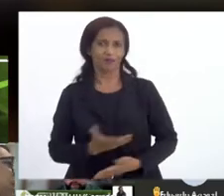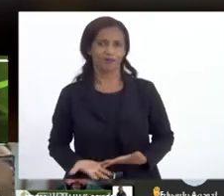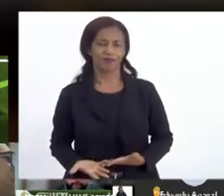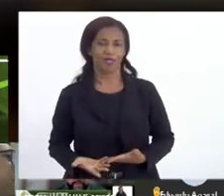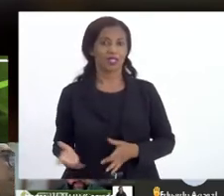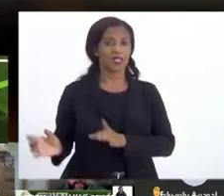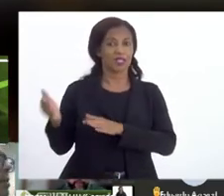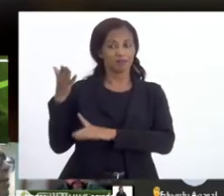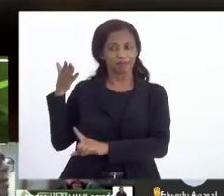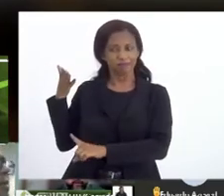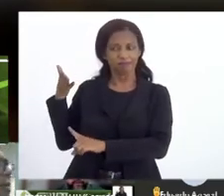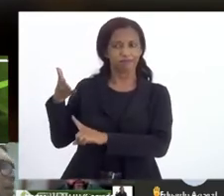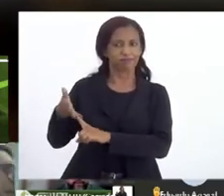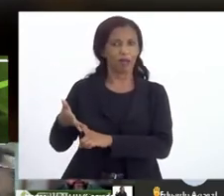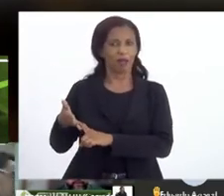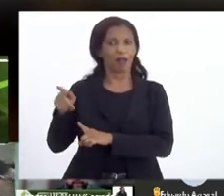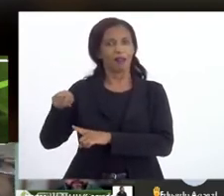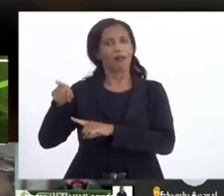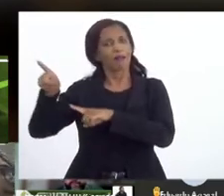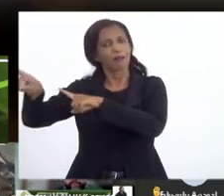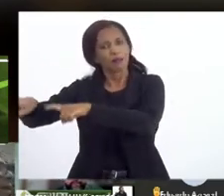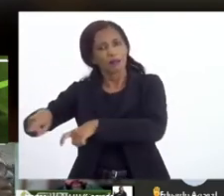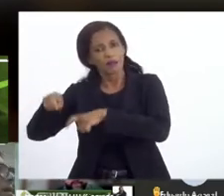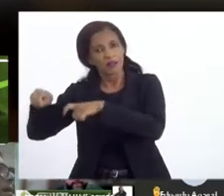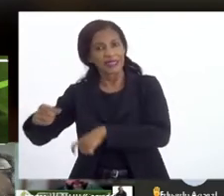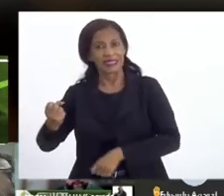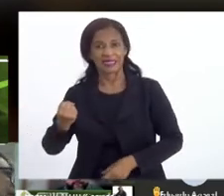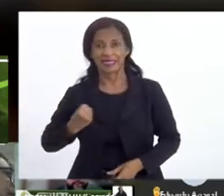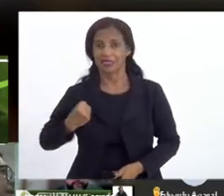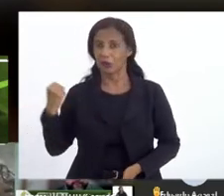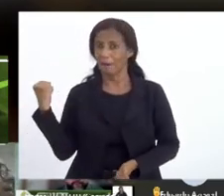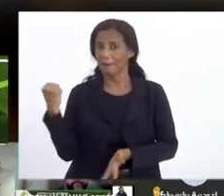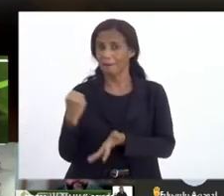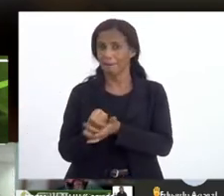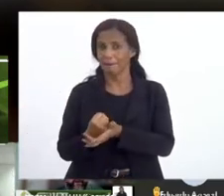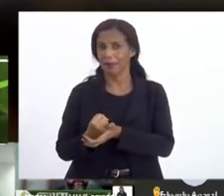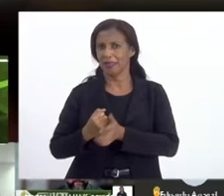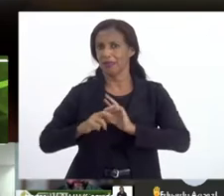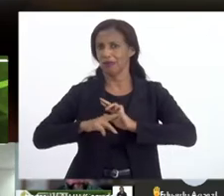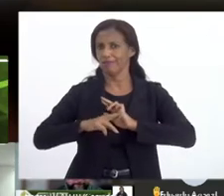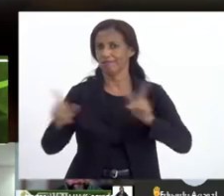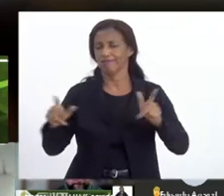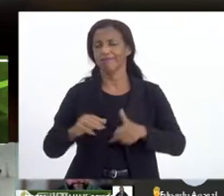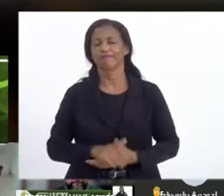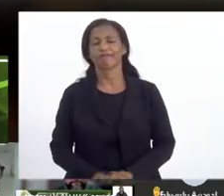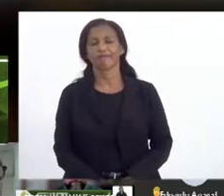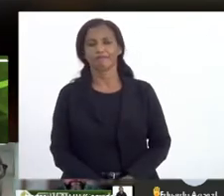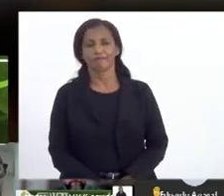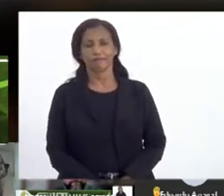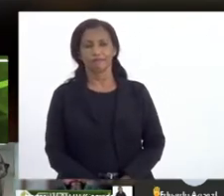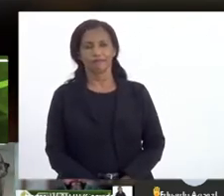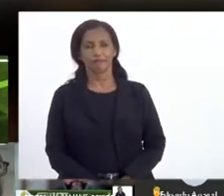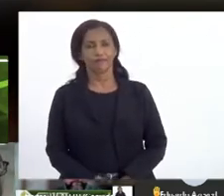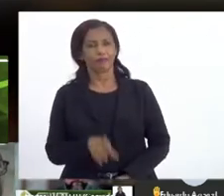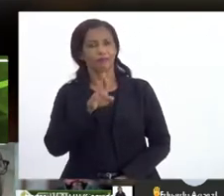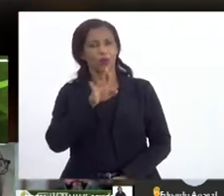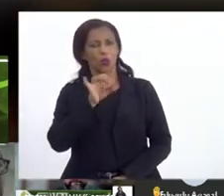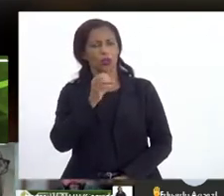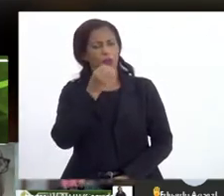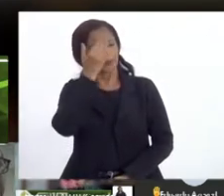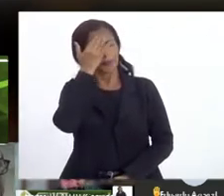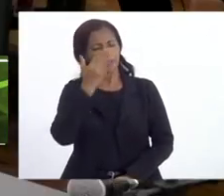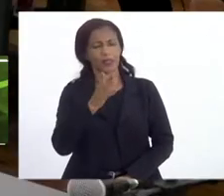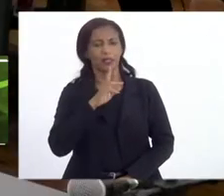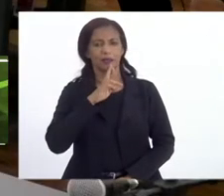e especialmente no interior, esse número faz um impacto brutal. Né? Rodrigo, obrigado pela sua resposta.